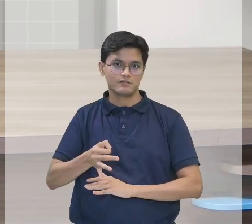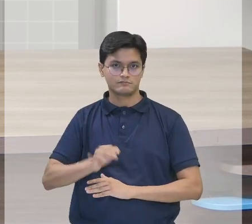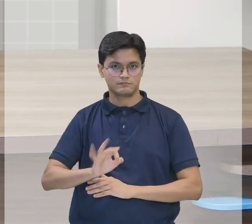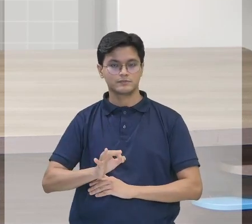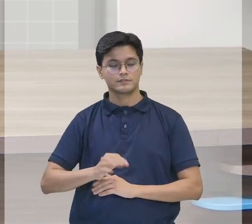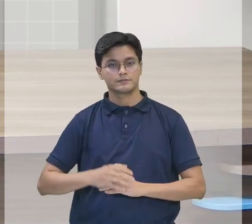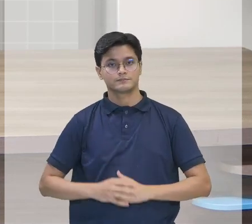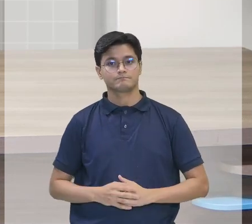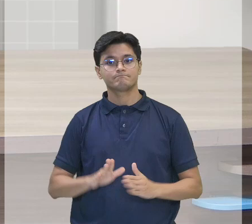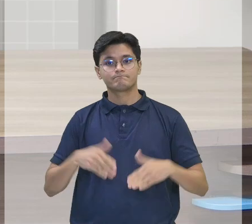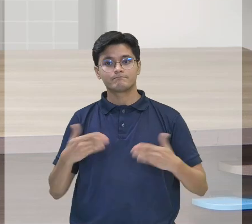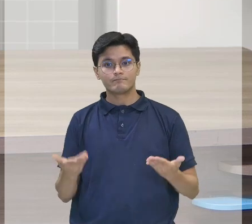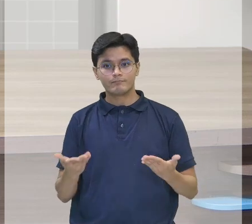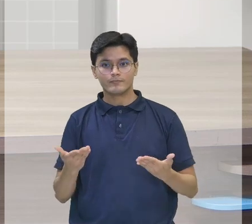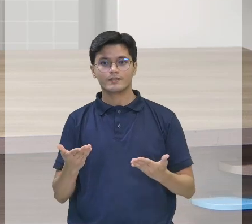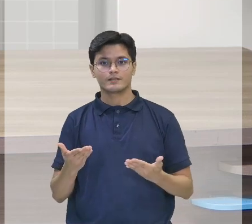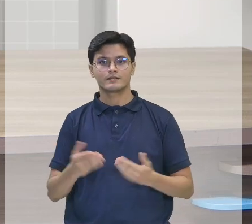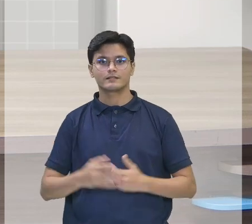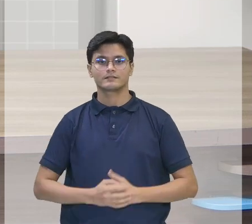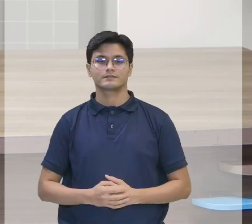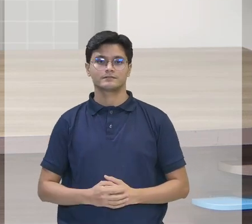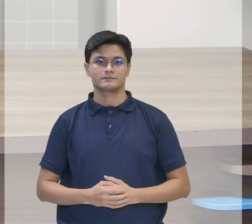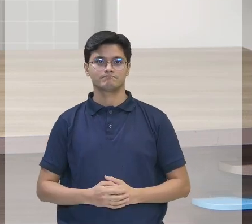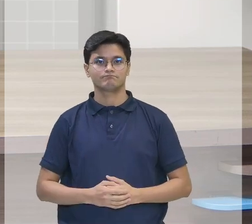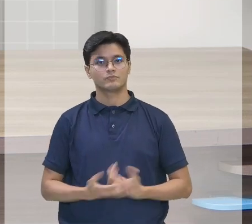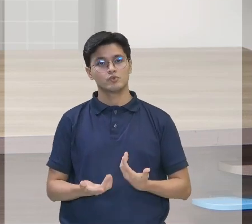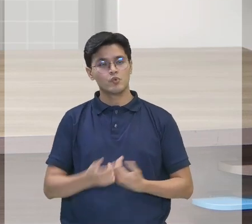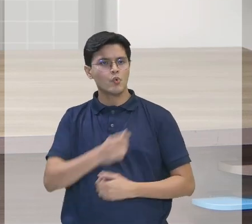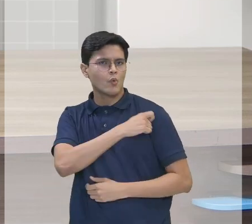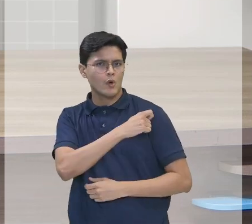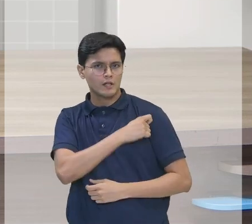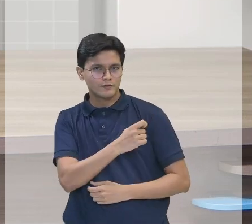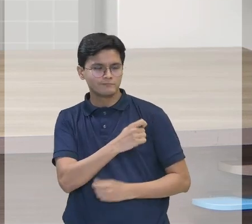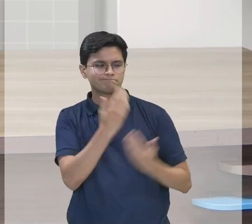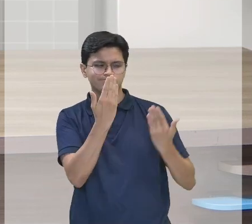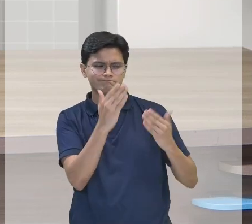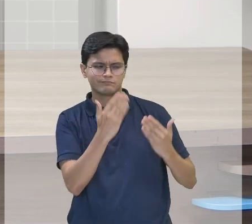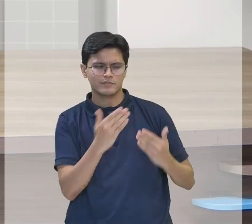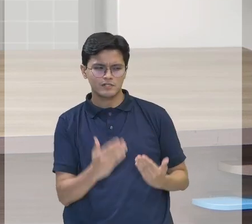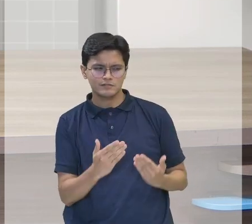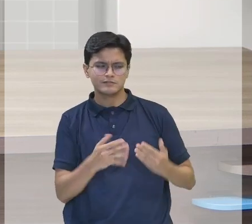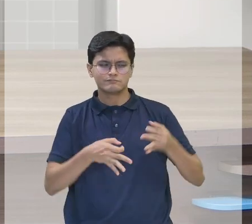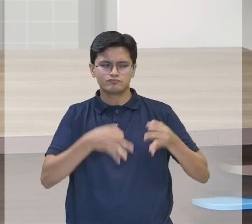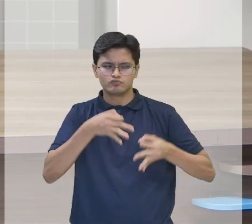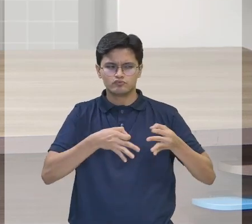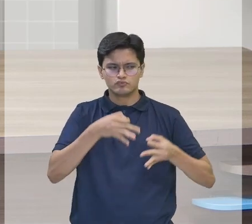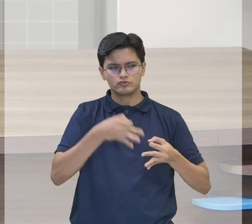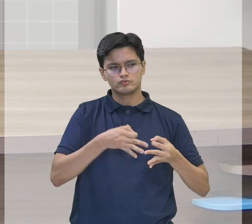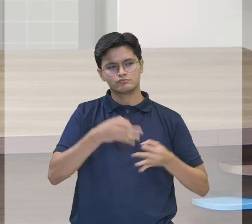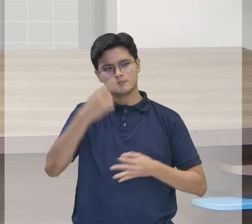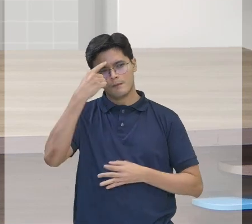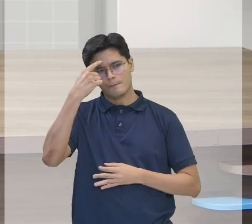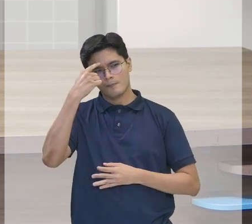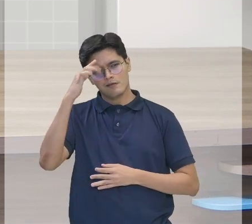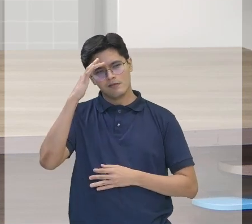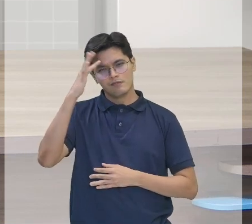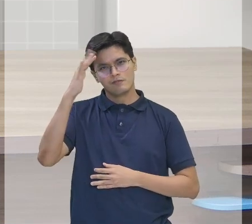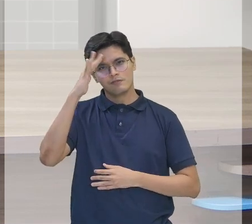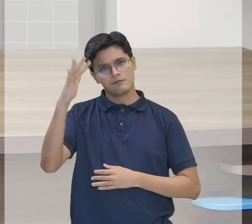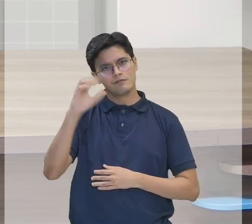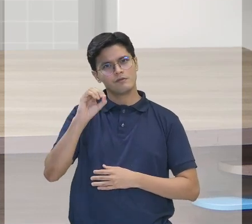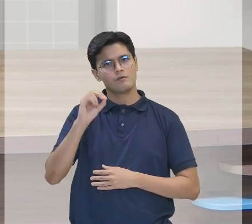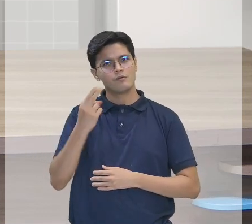certo. Então, a partir do momento em que ele analisa, julga, né, ou faz alguma referência sobre a sua